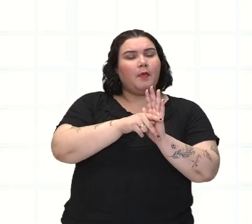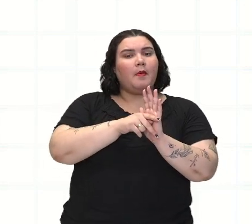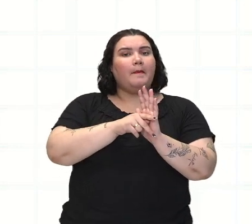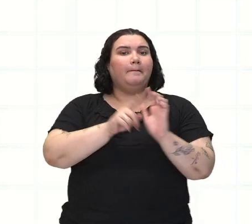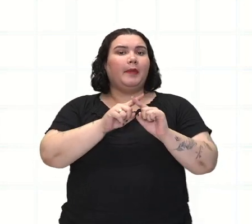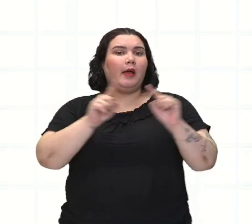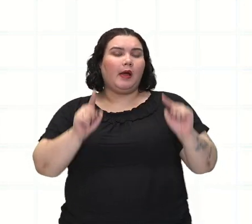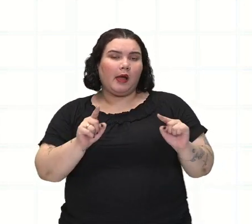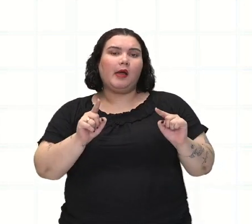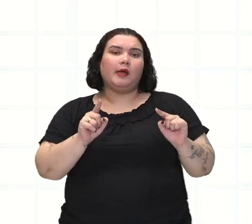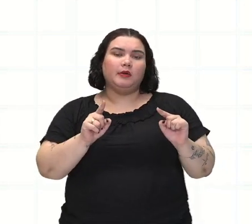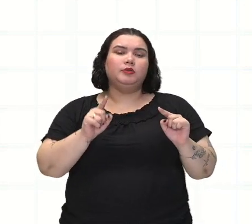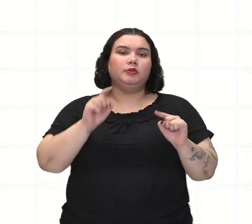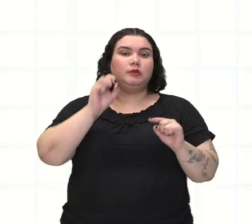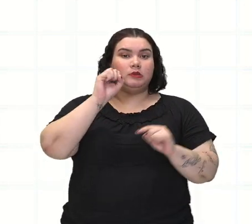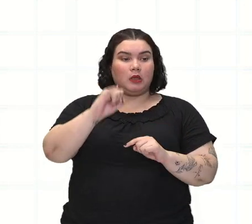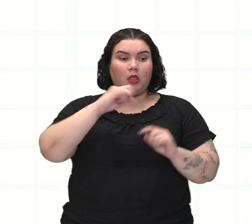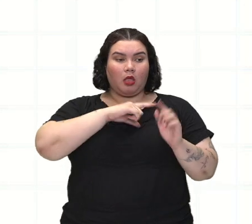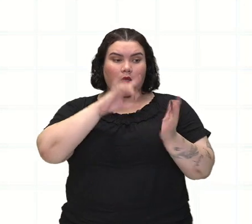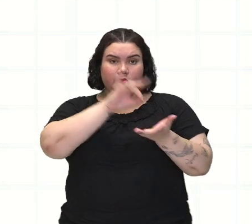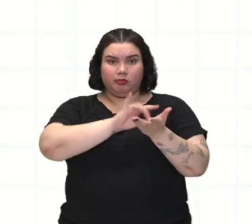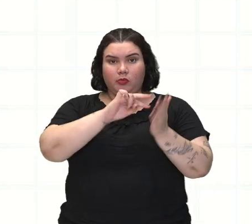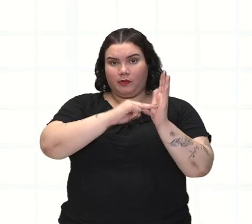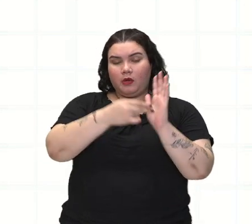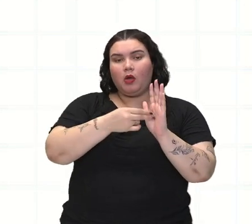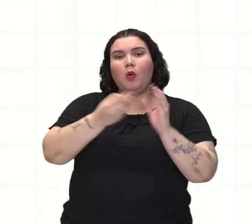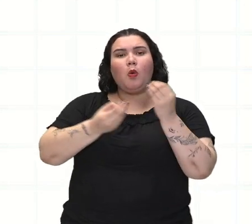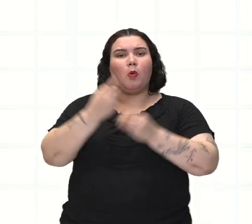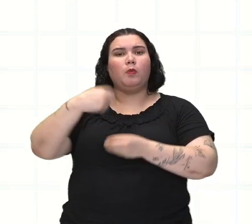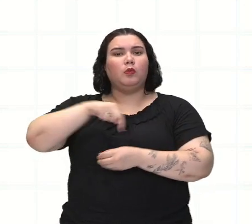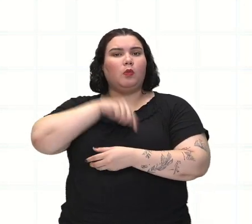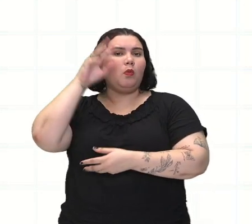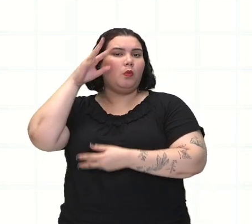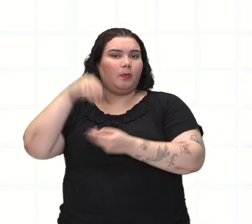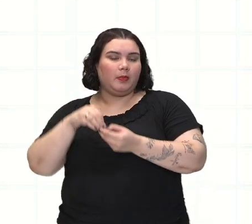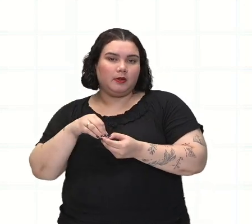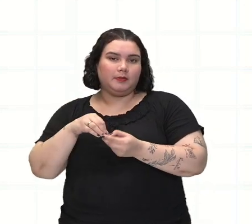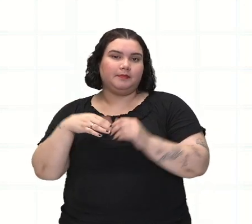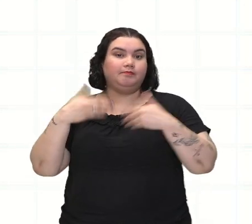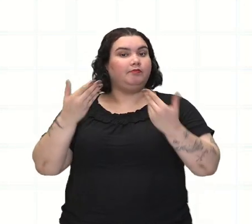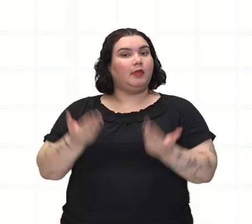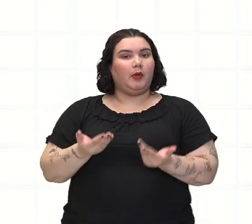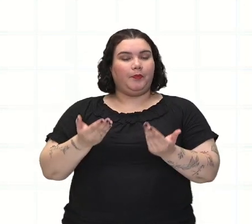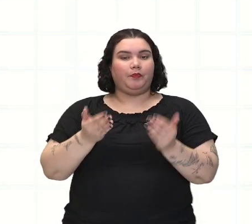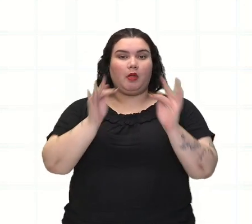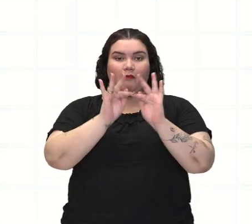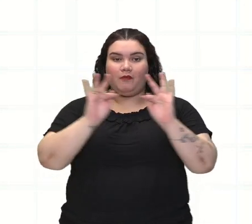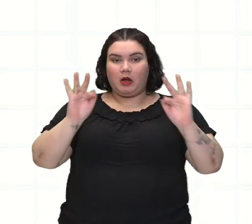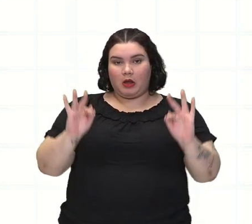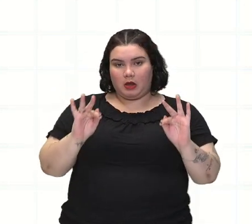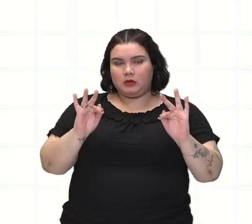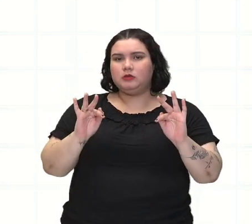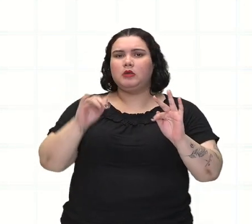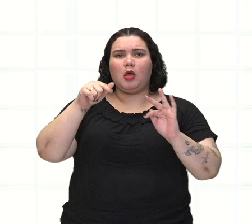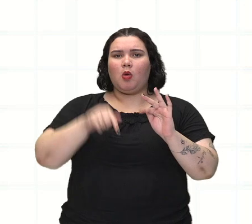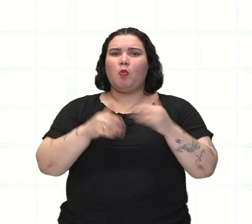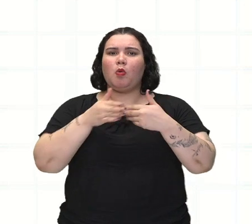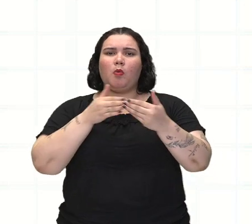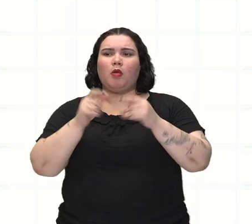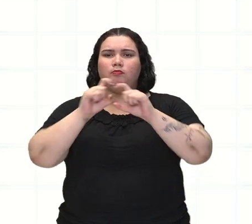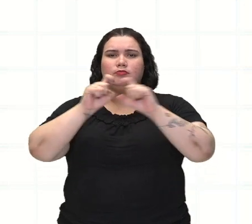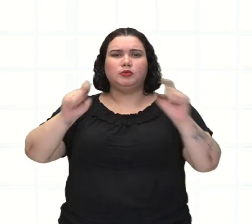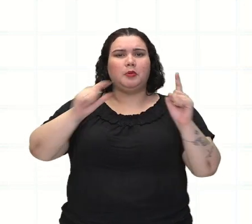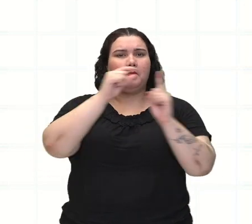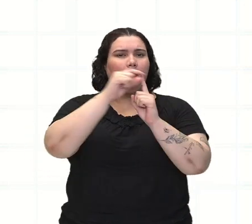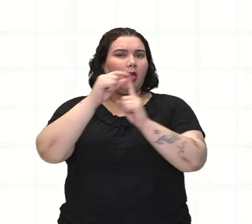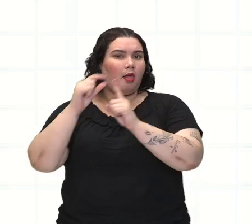nós precisamos entendê-lo, né? Então, a frase é qualquer enunciado,